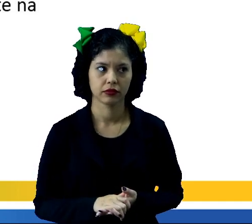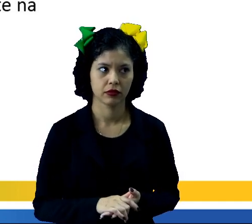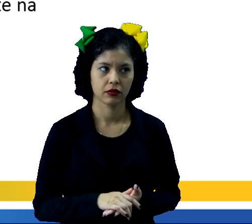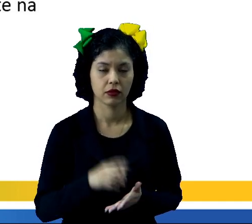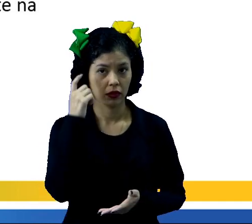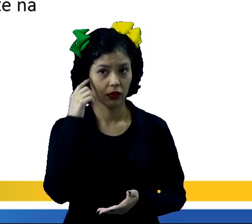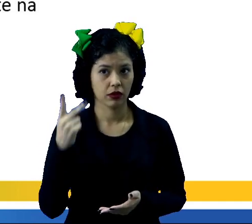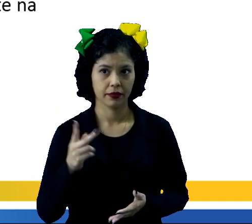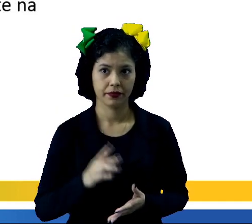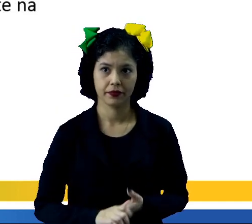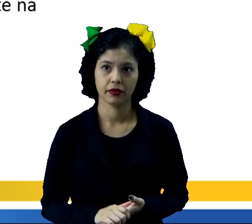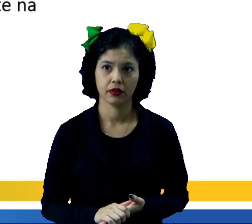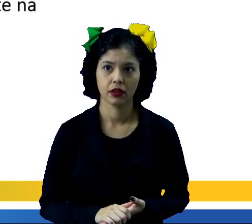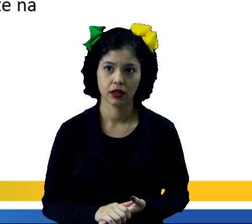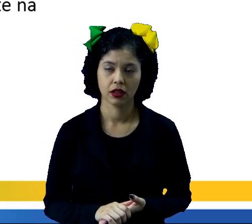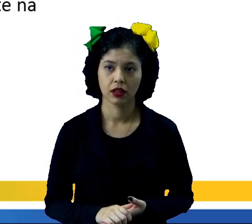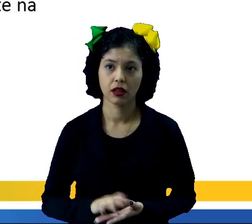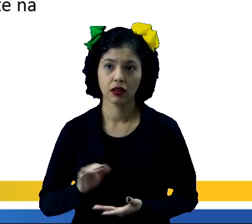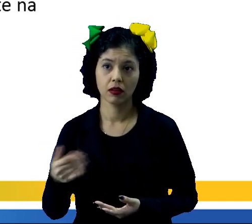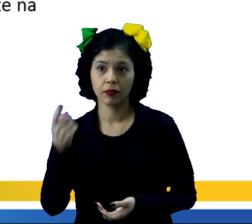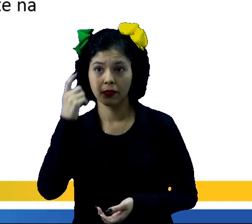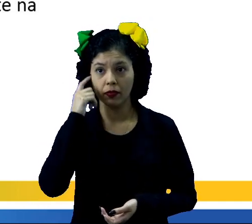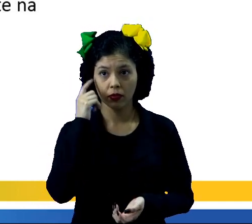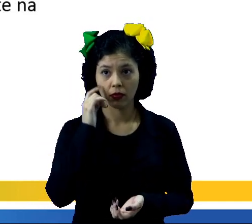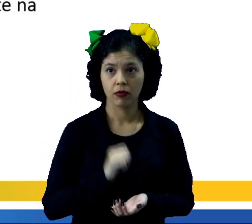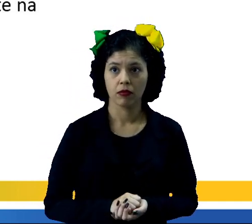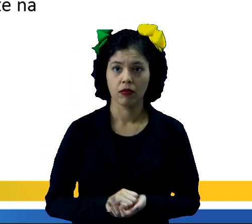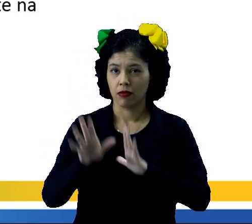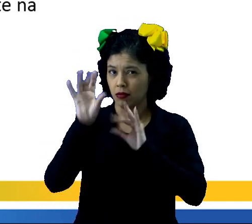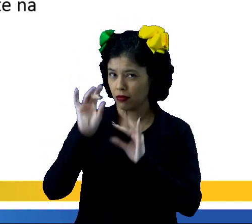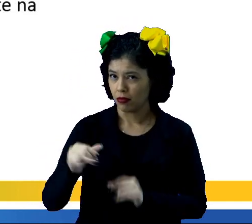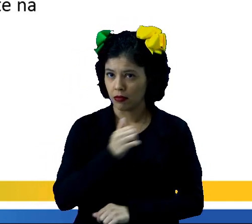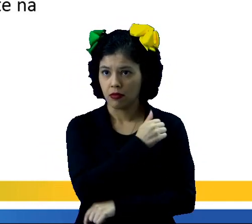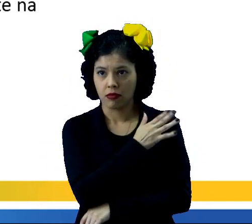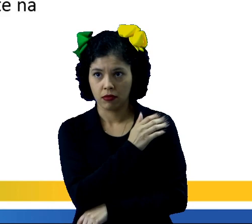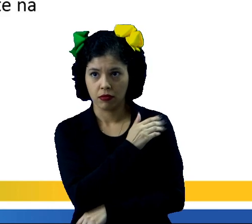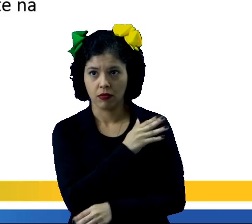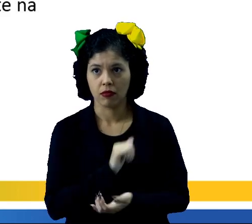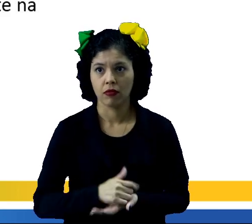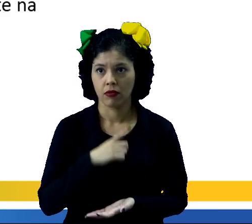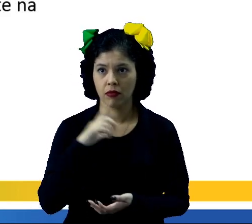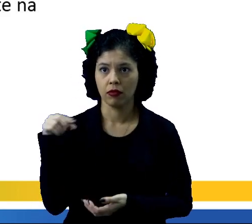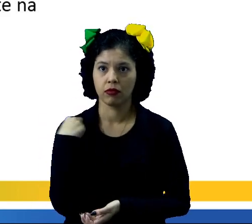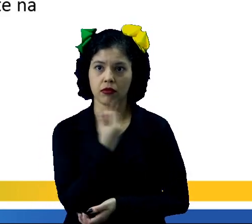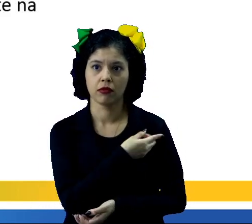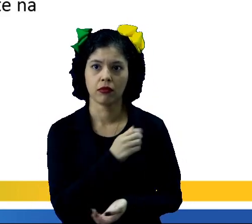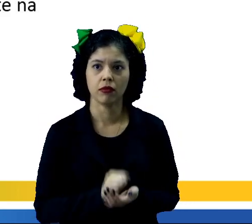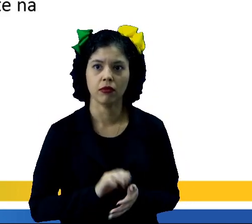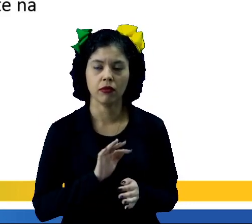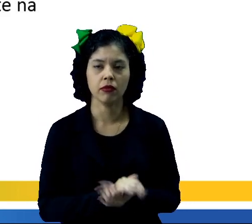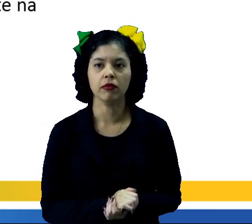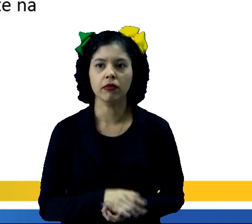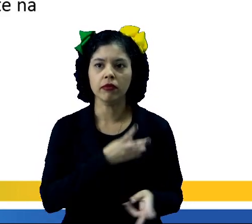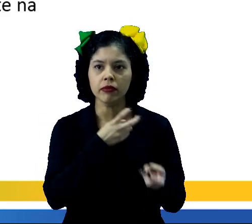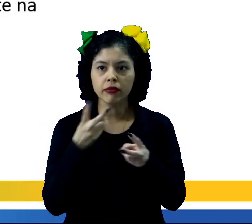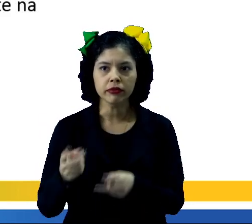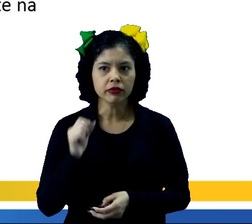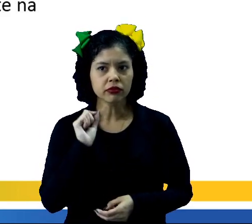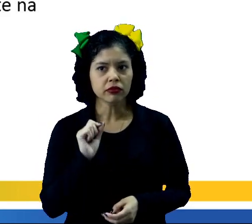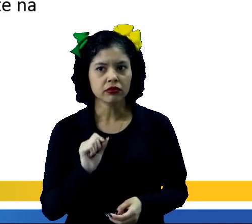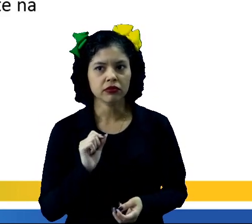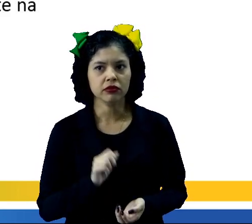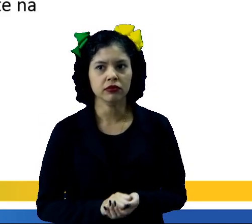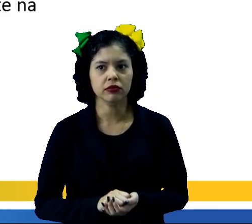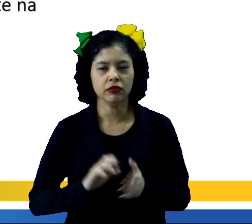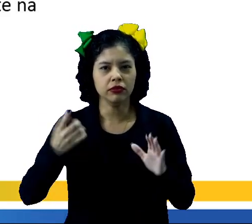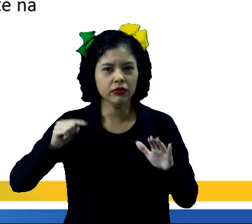Isso é coisa da sua cabeça. Quando pensamos nos estereótipos de preconceito que existem em nossa formação social, percebemos que eles